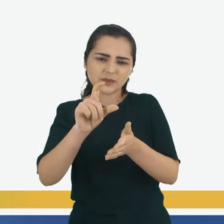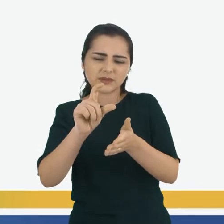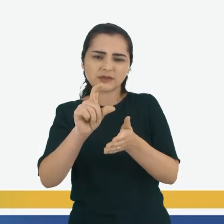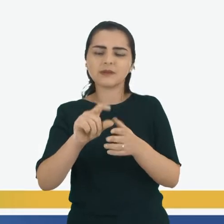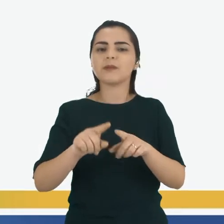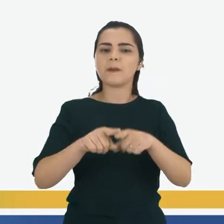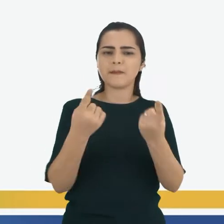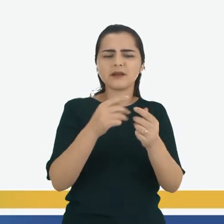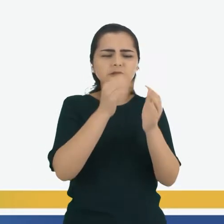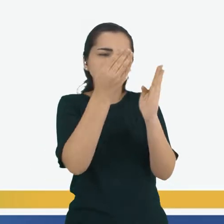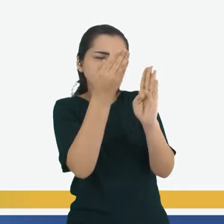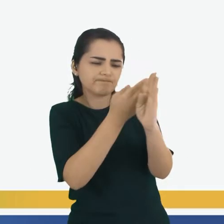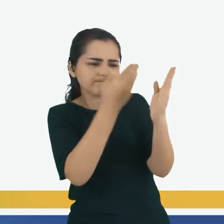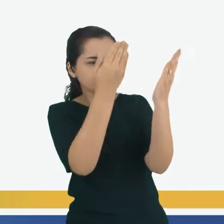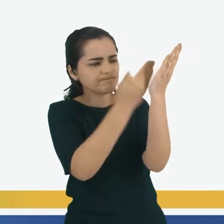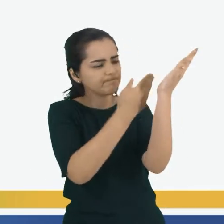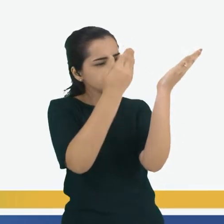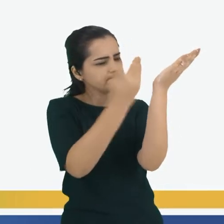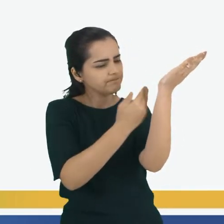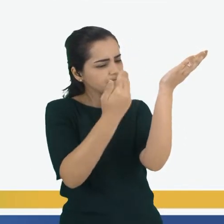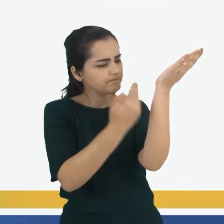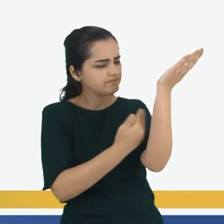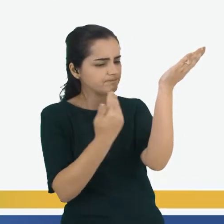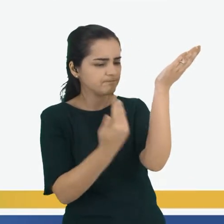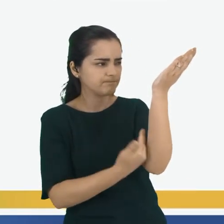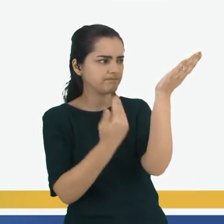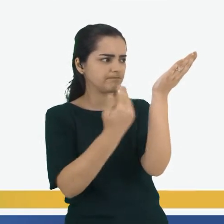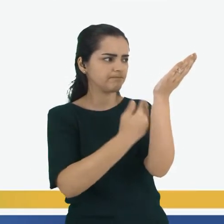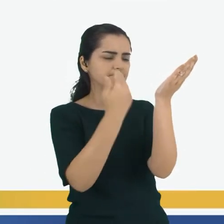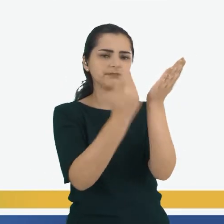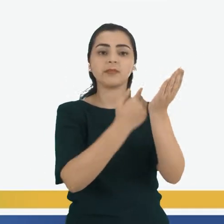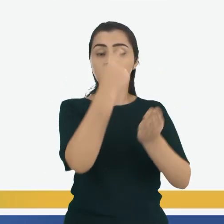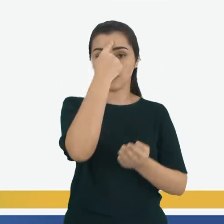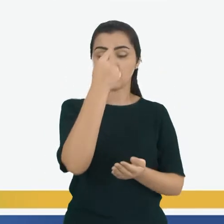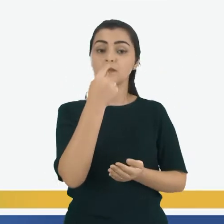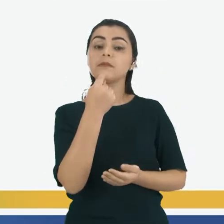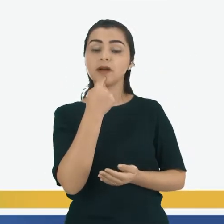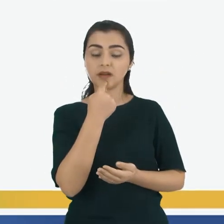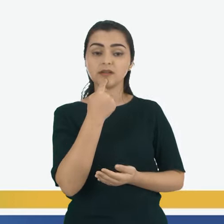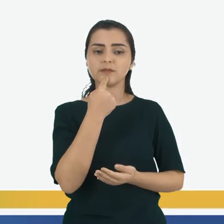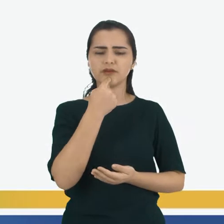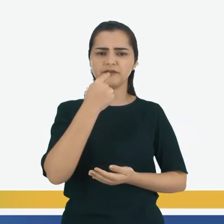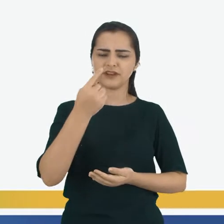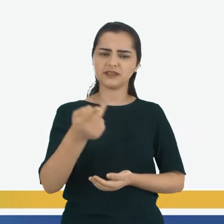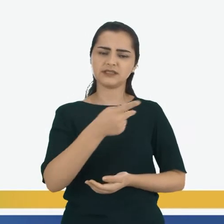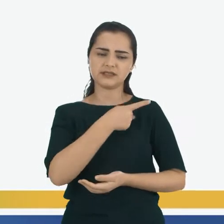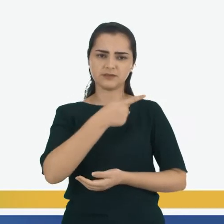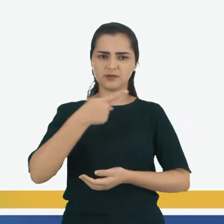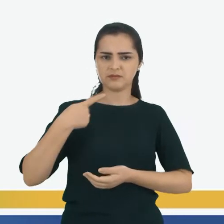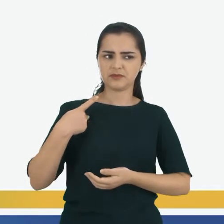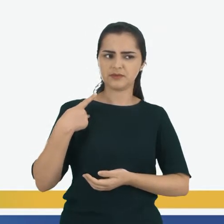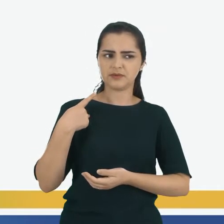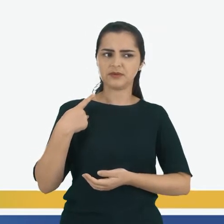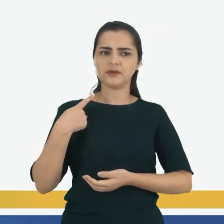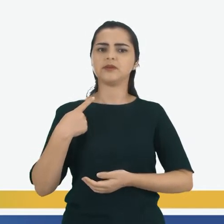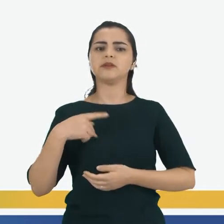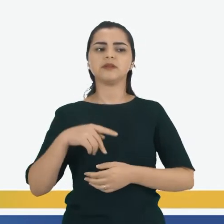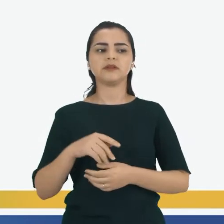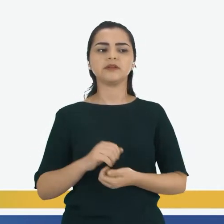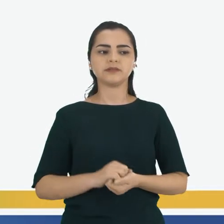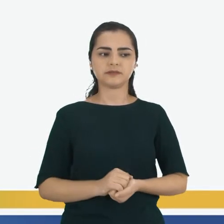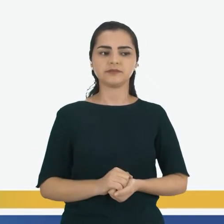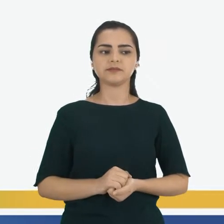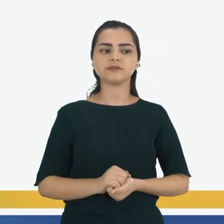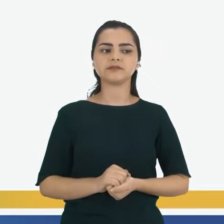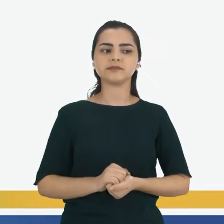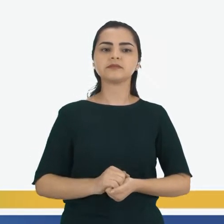lapidou cuidadosamente a imagem desses profetas. E essas estátuas estão no Santuário de Bom